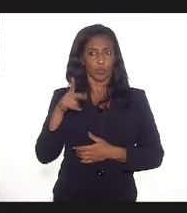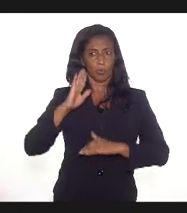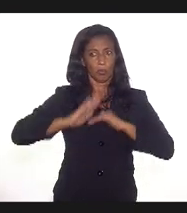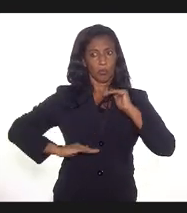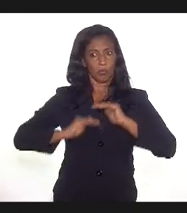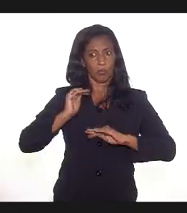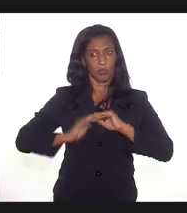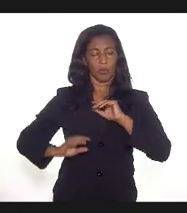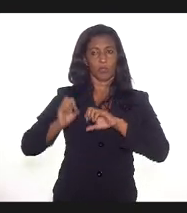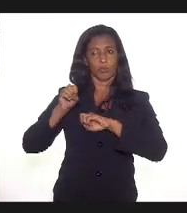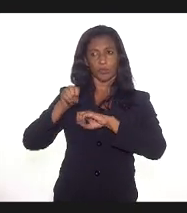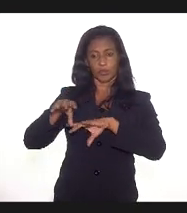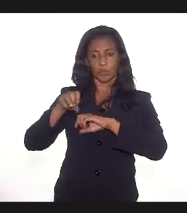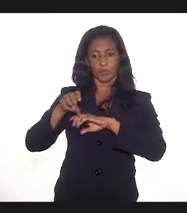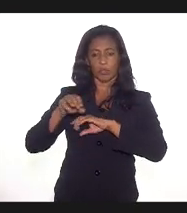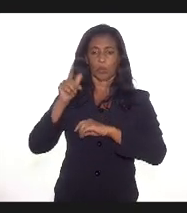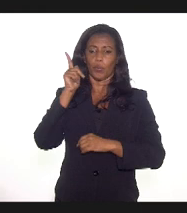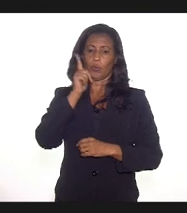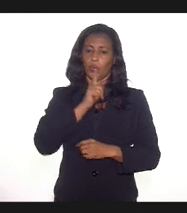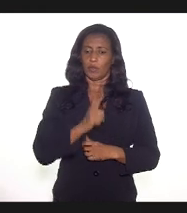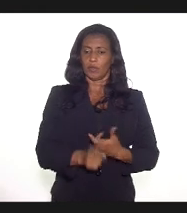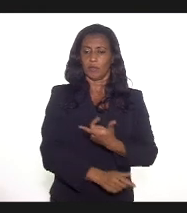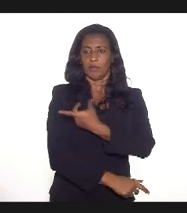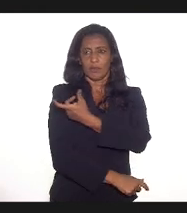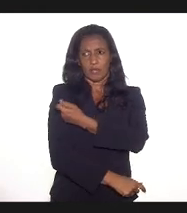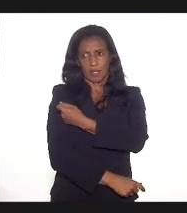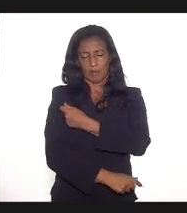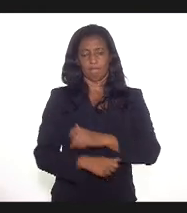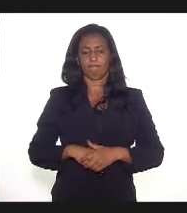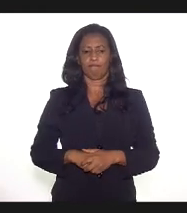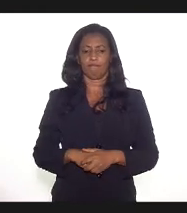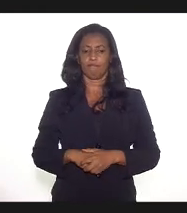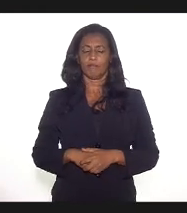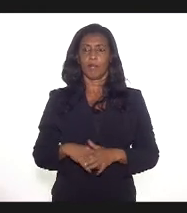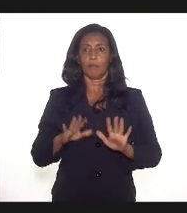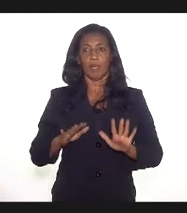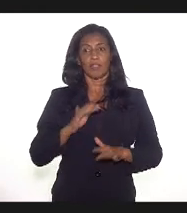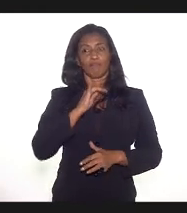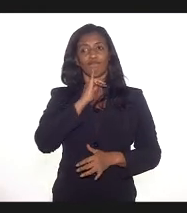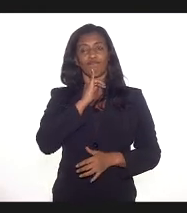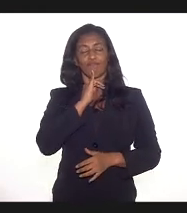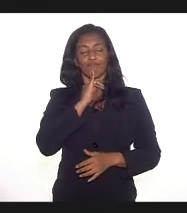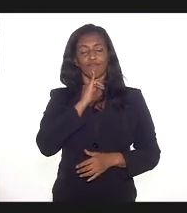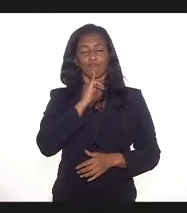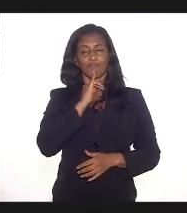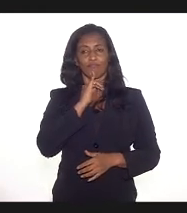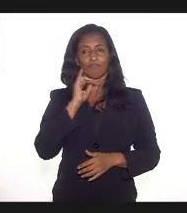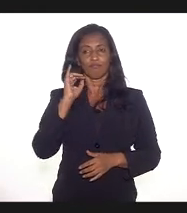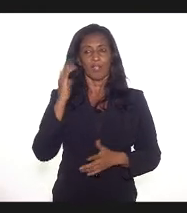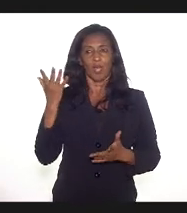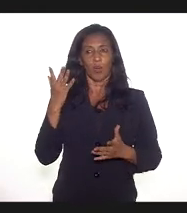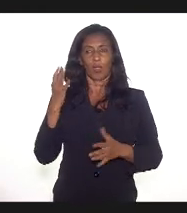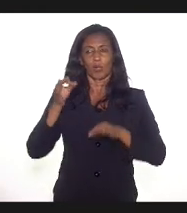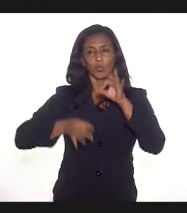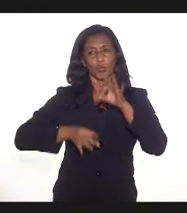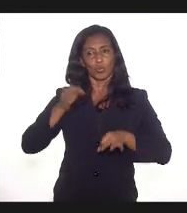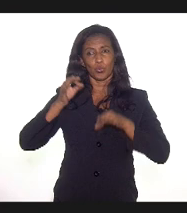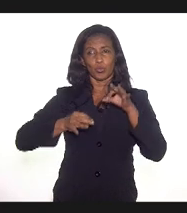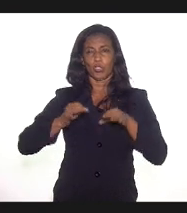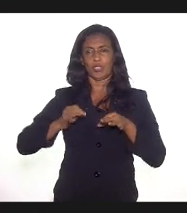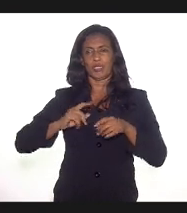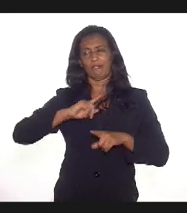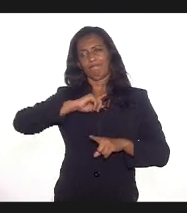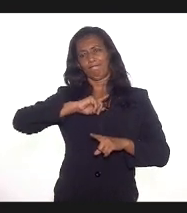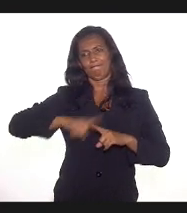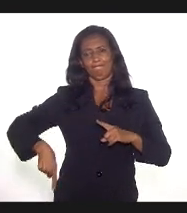da área de educação pudessem ser vacinados, e a gente, infelizmente... Uma decisão judicial impediu